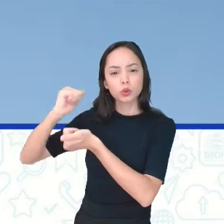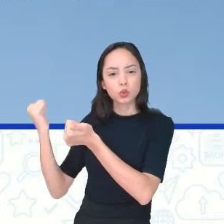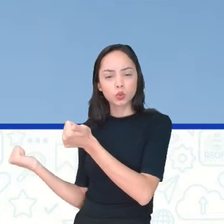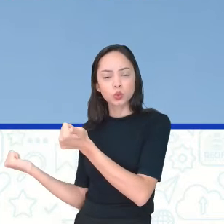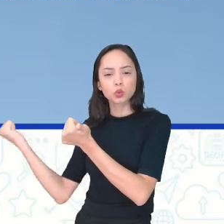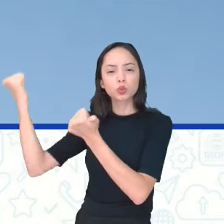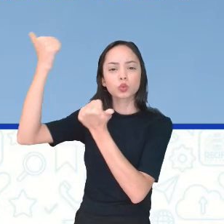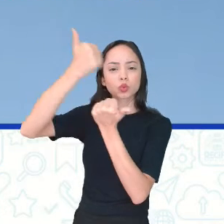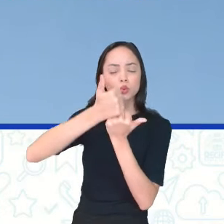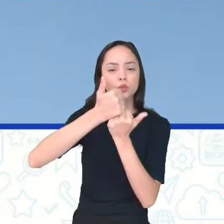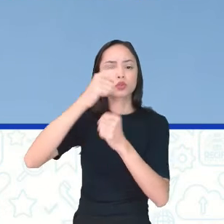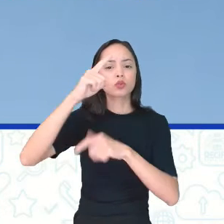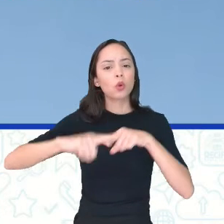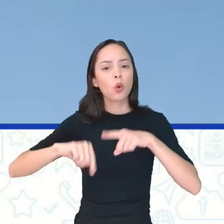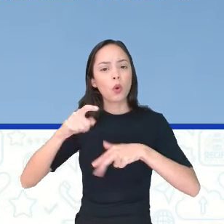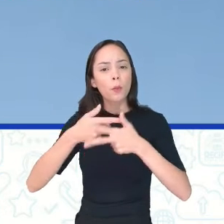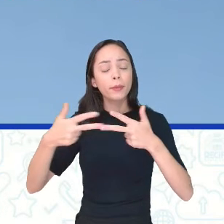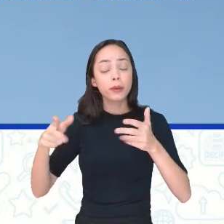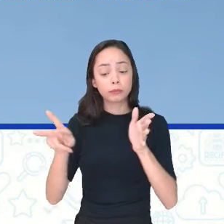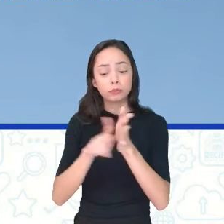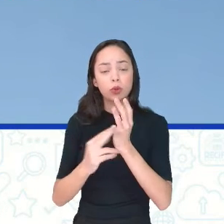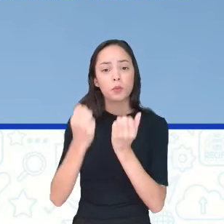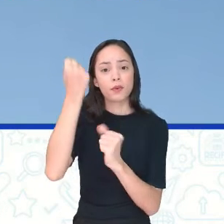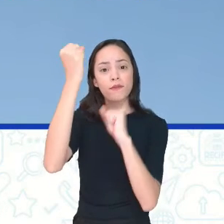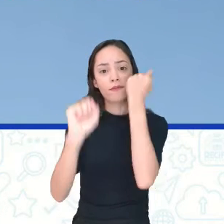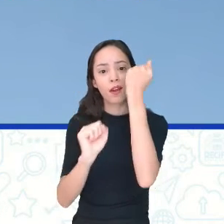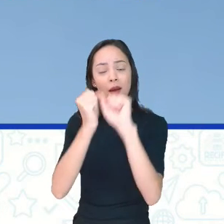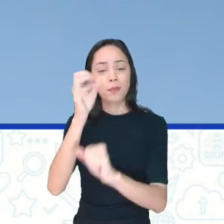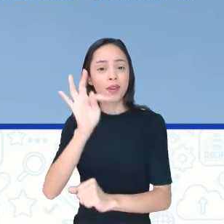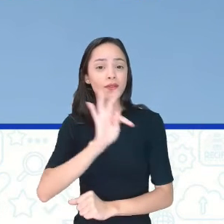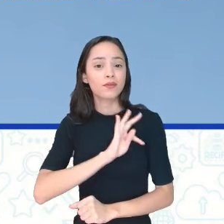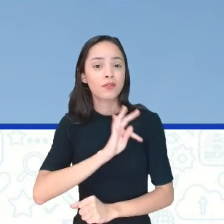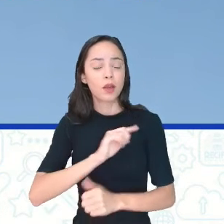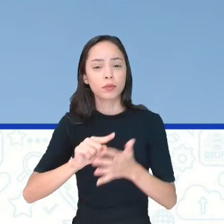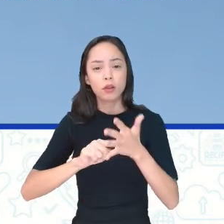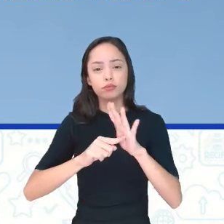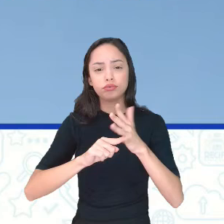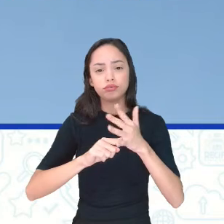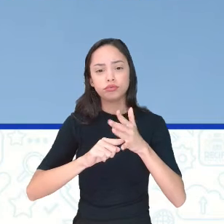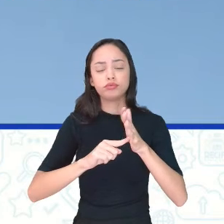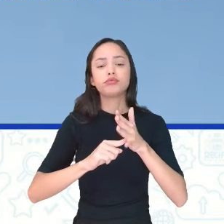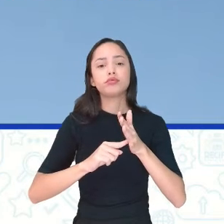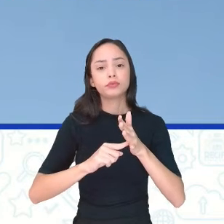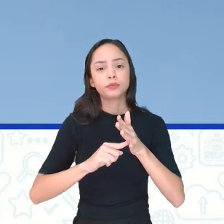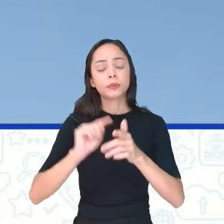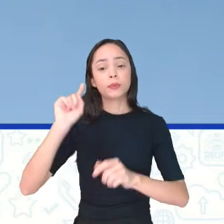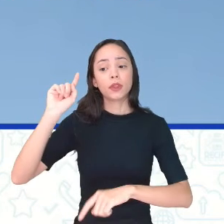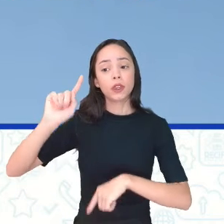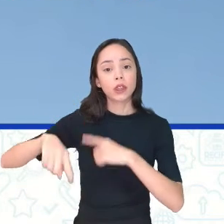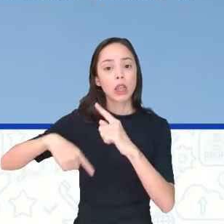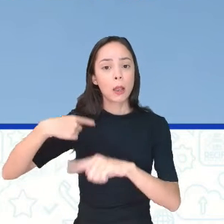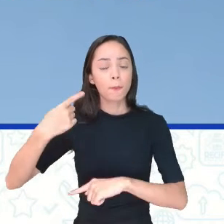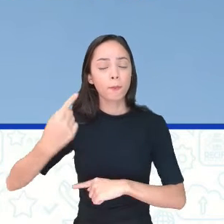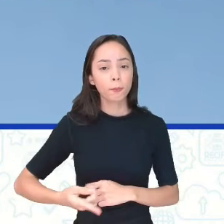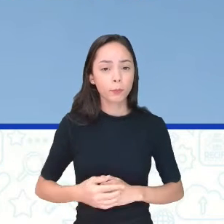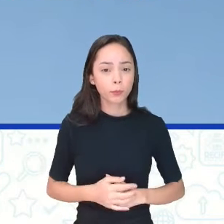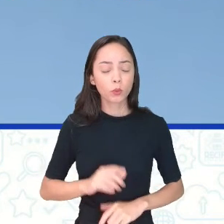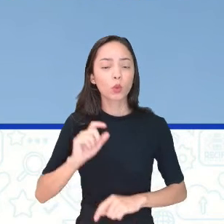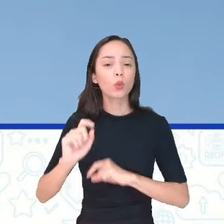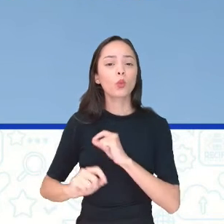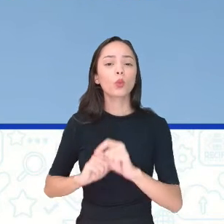objetos fabricados, objetos técnicos, mecanizados e, depois,